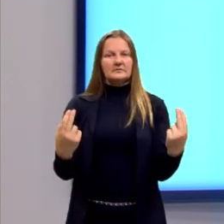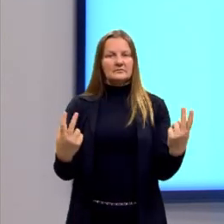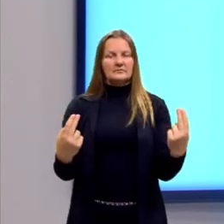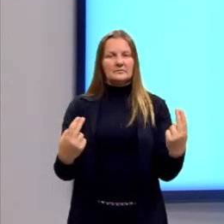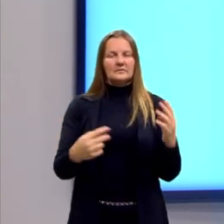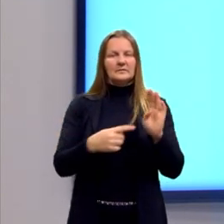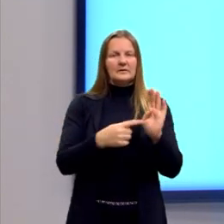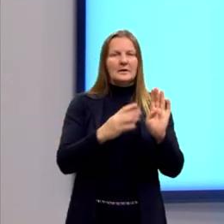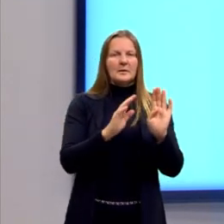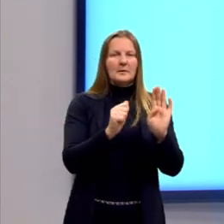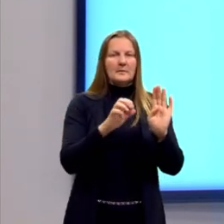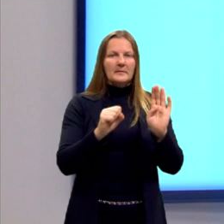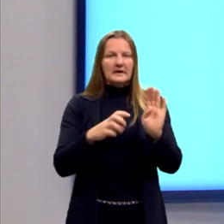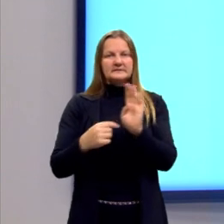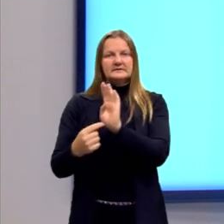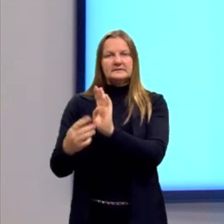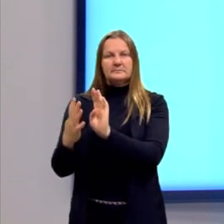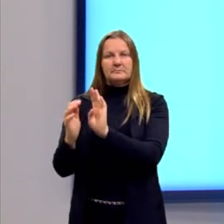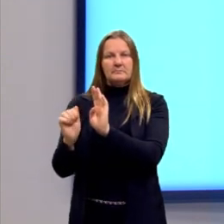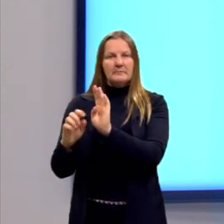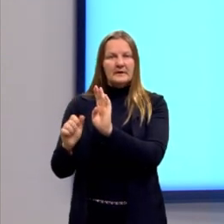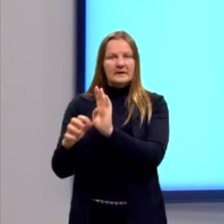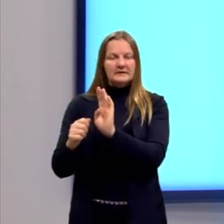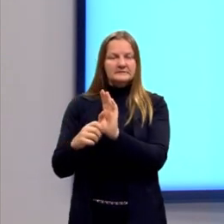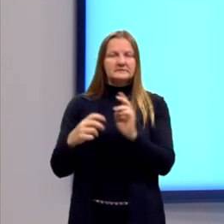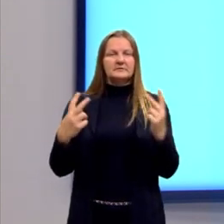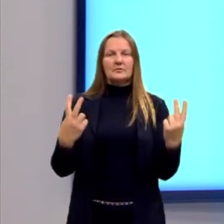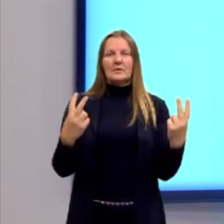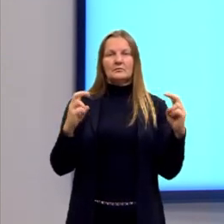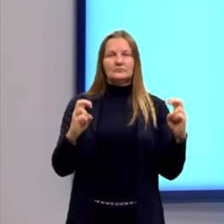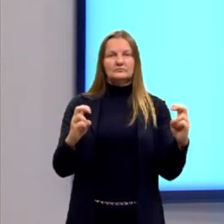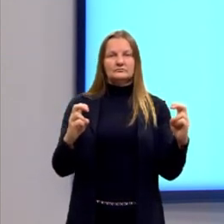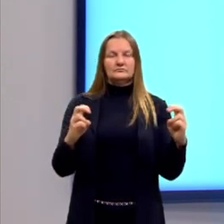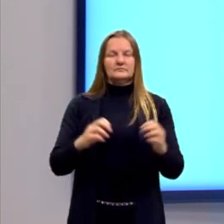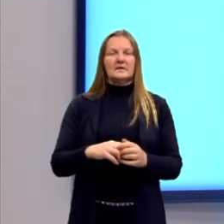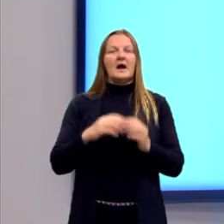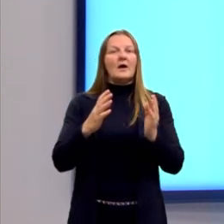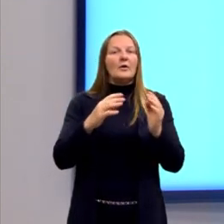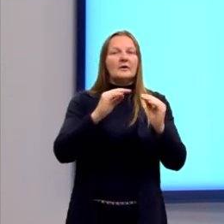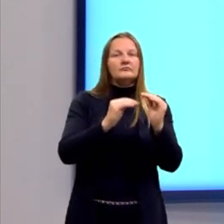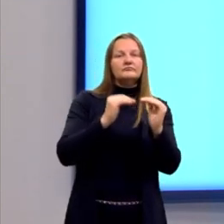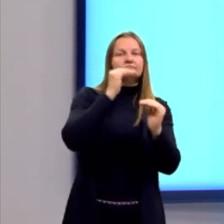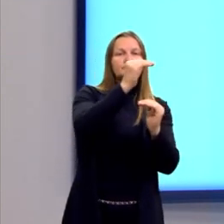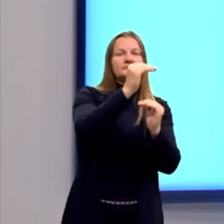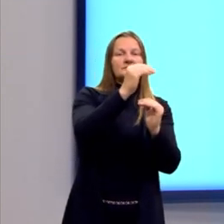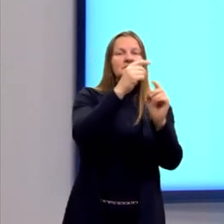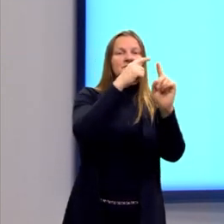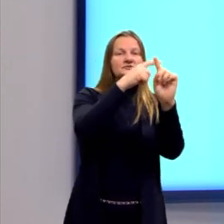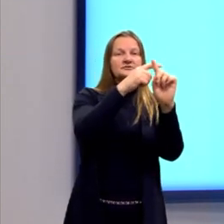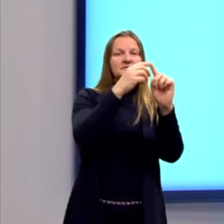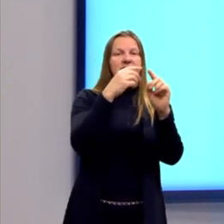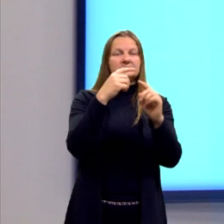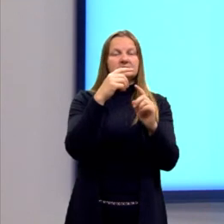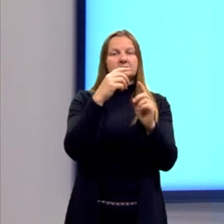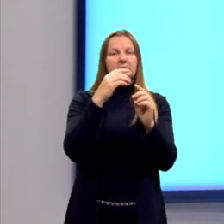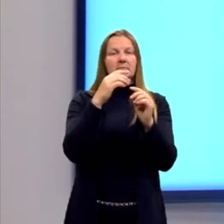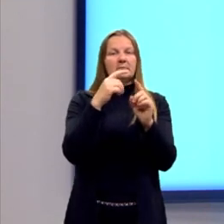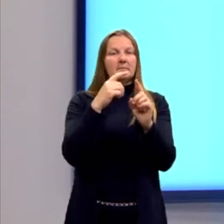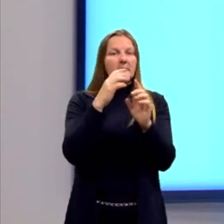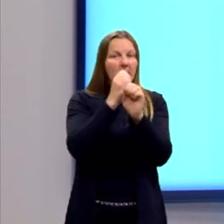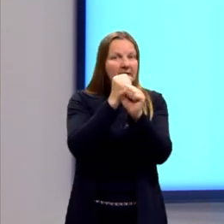lados da Igualdade Então nós vamos trabalhar somente com os expoentes x + 3 =